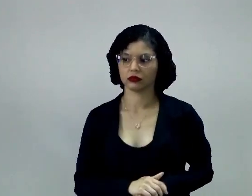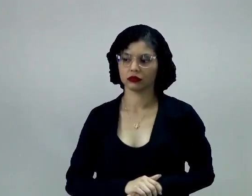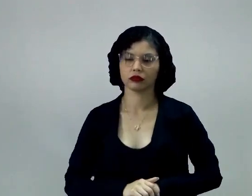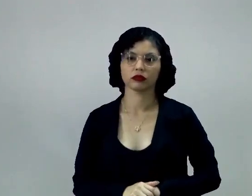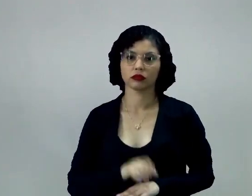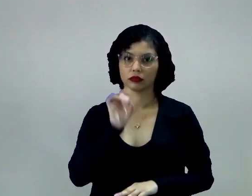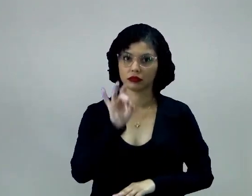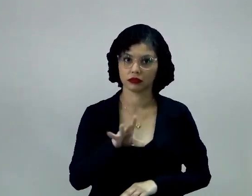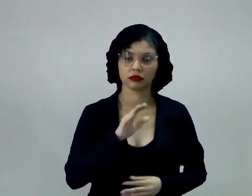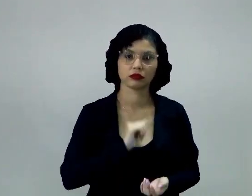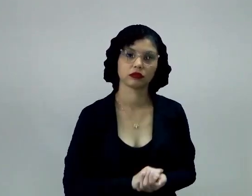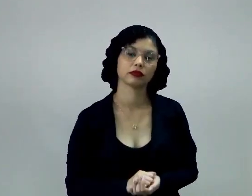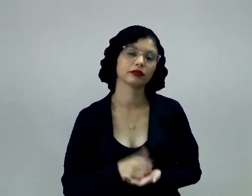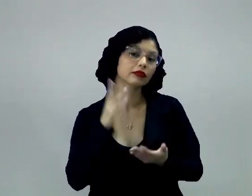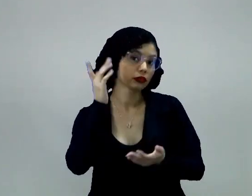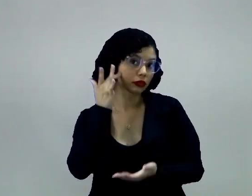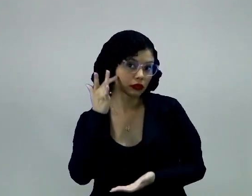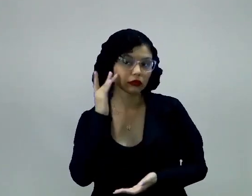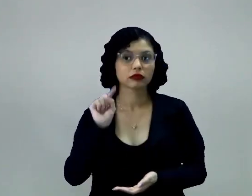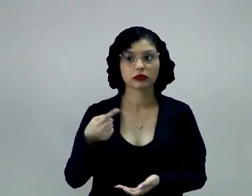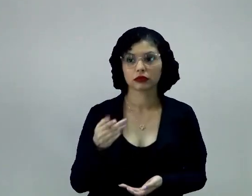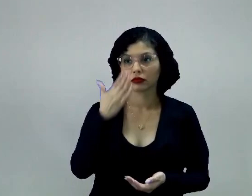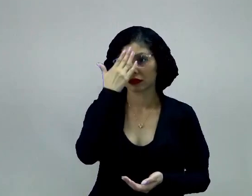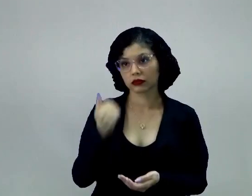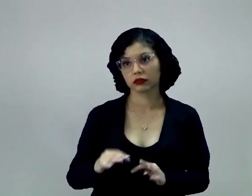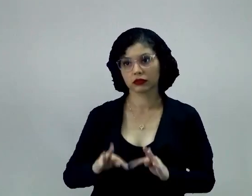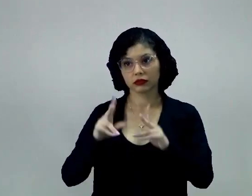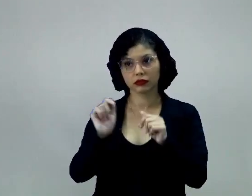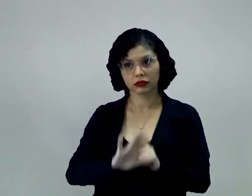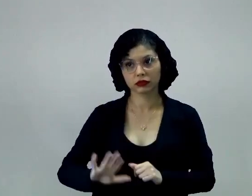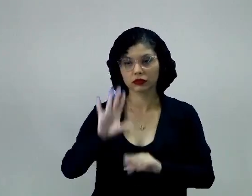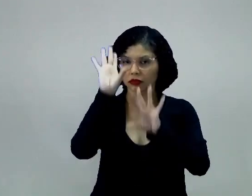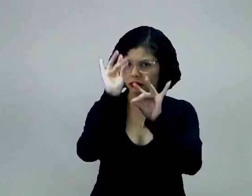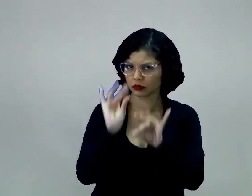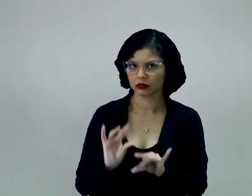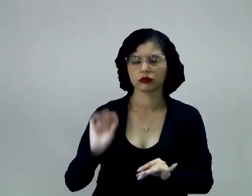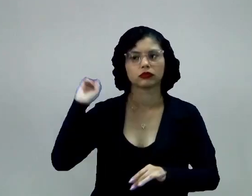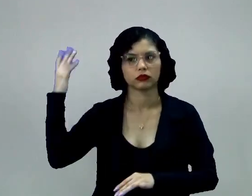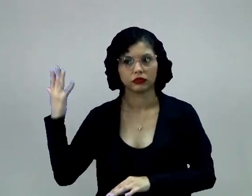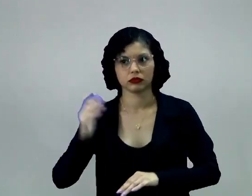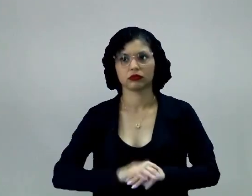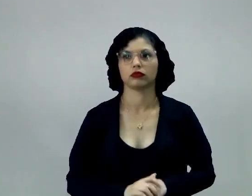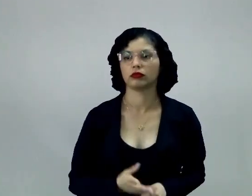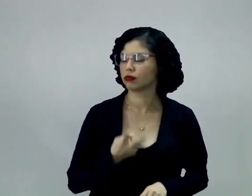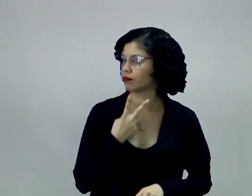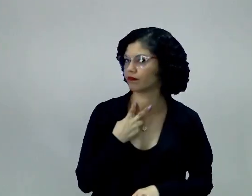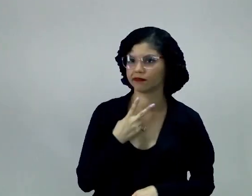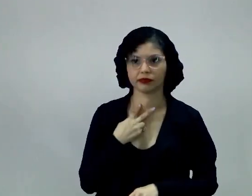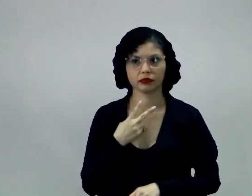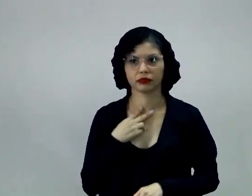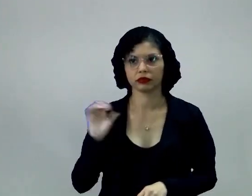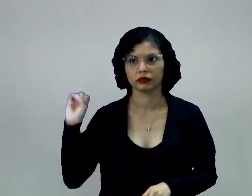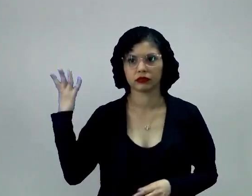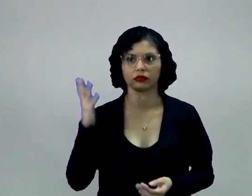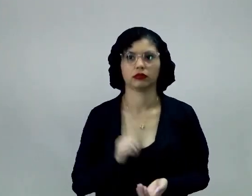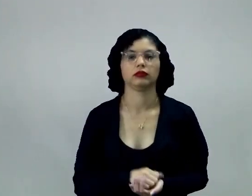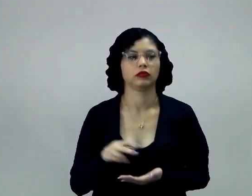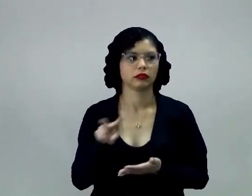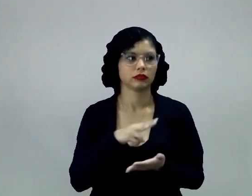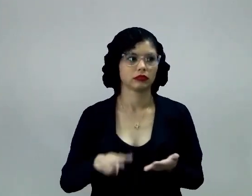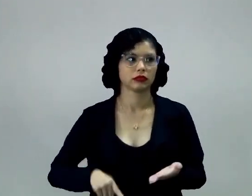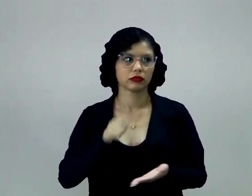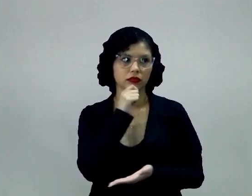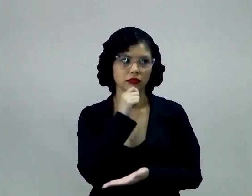notícias, somente a manchete, e acha que dali já sabe tudo, já sabe o que ocorreu, né? Isso não pode acontecer. Se você leu